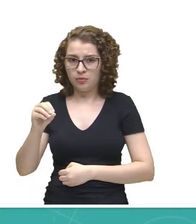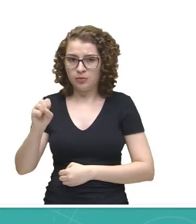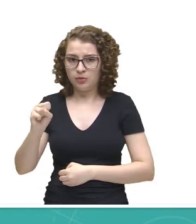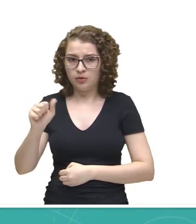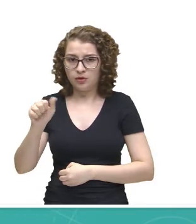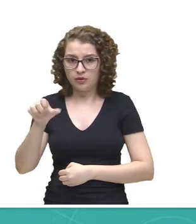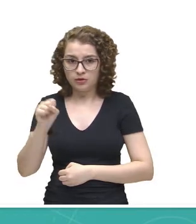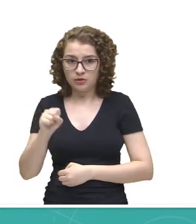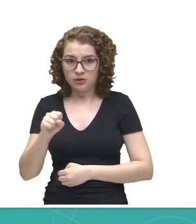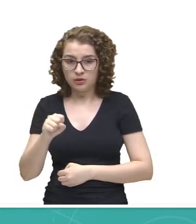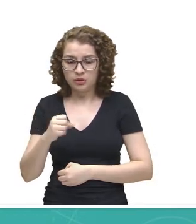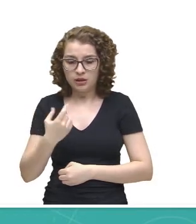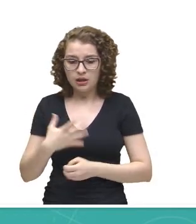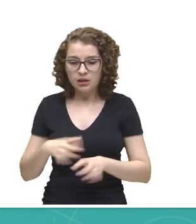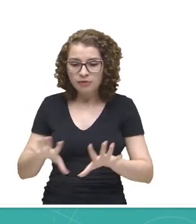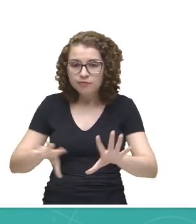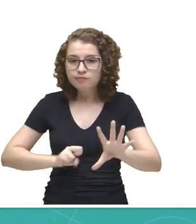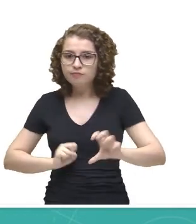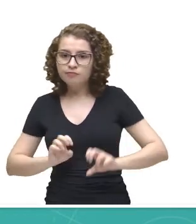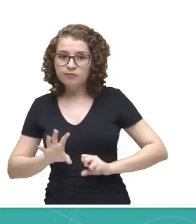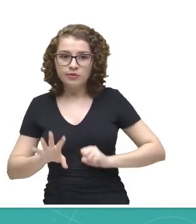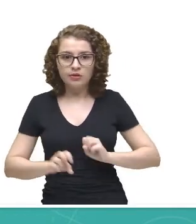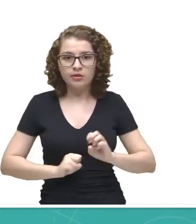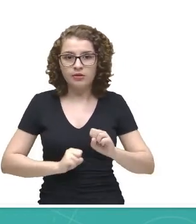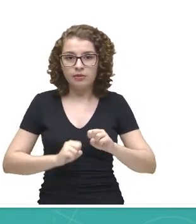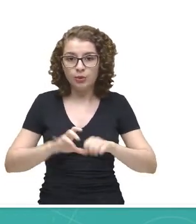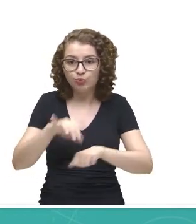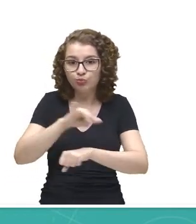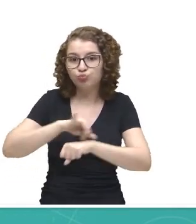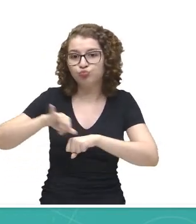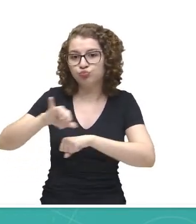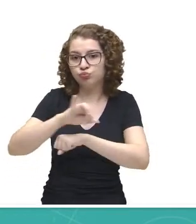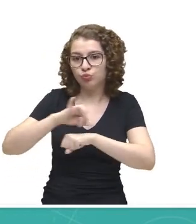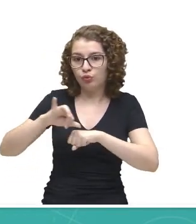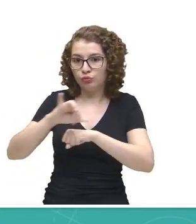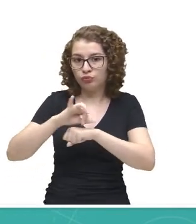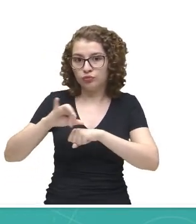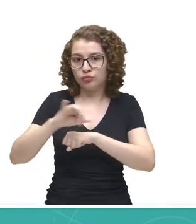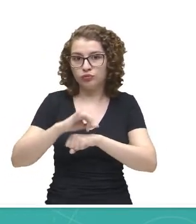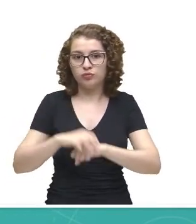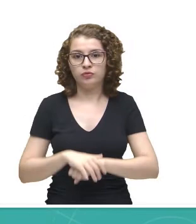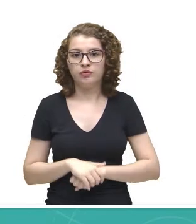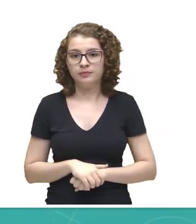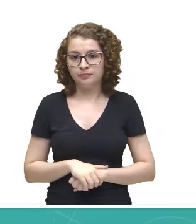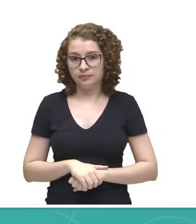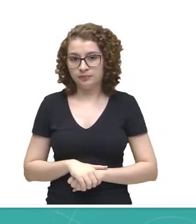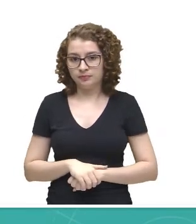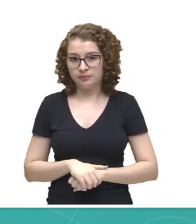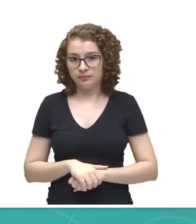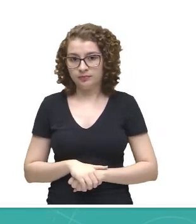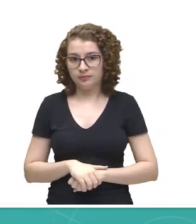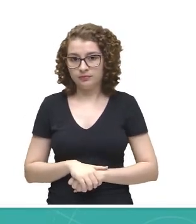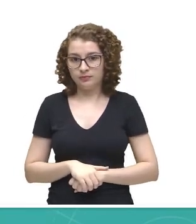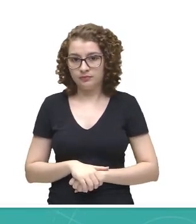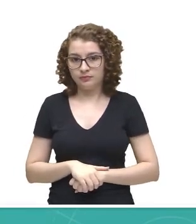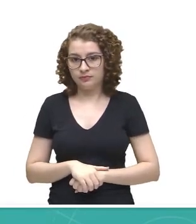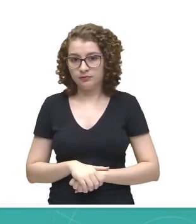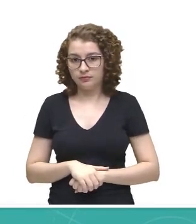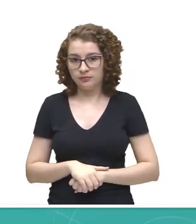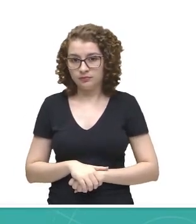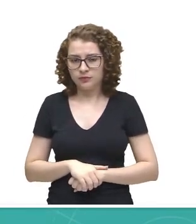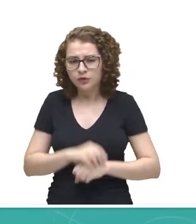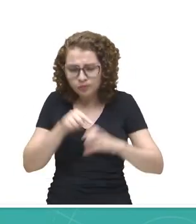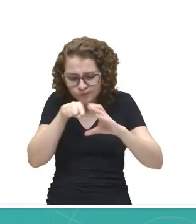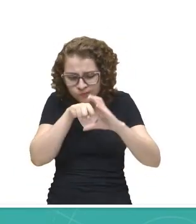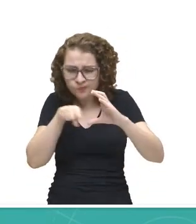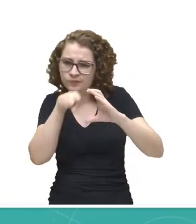forma de gordura, tá? Então a gente tem aqui a formação desse tipo celular. Essa estrutura aqui é o núcleo